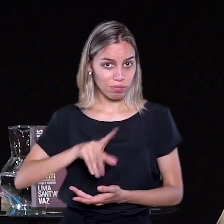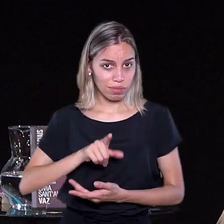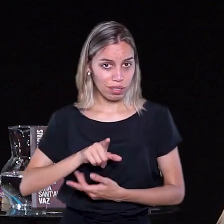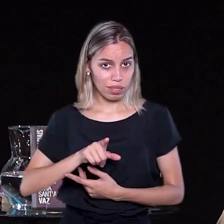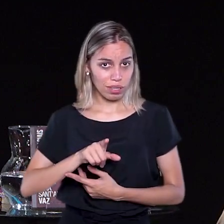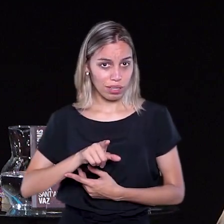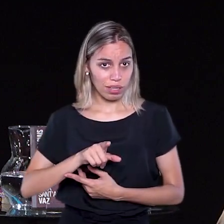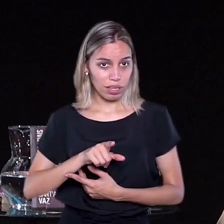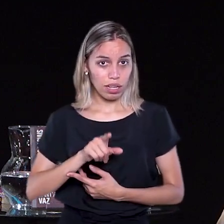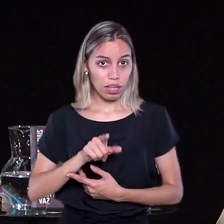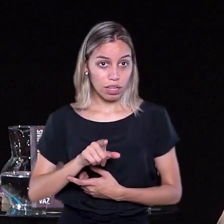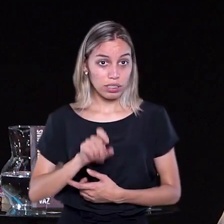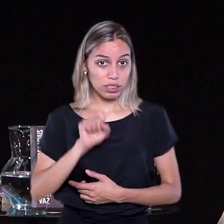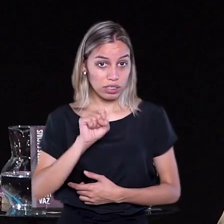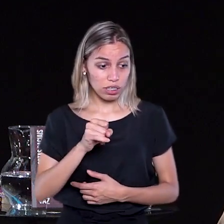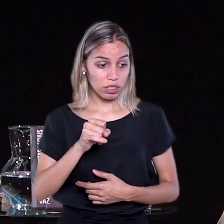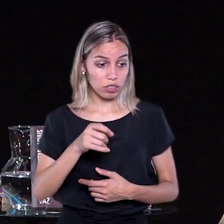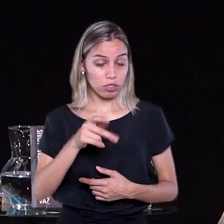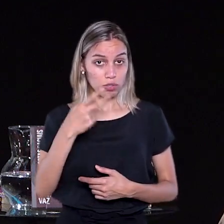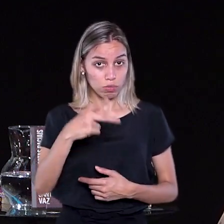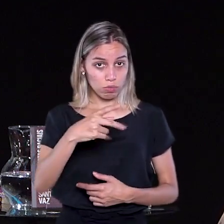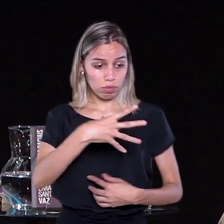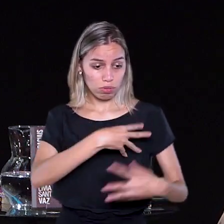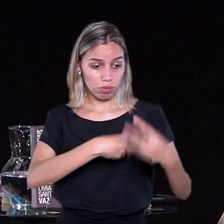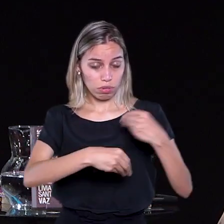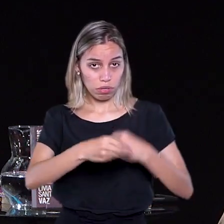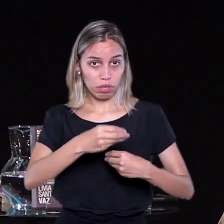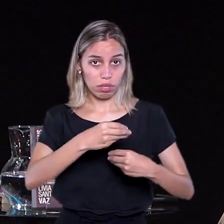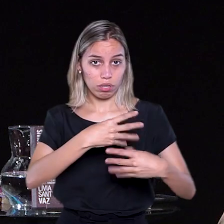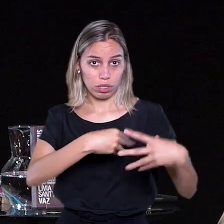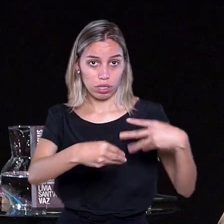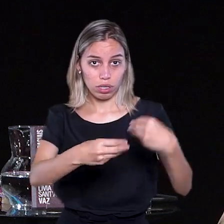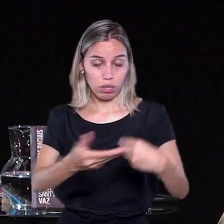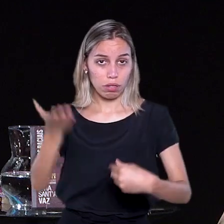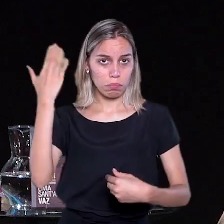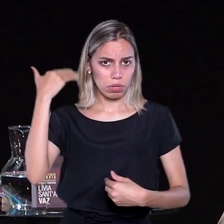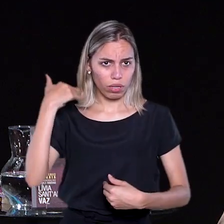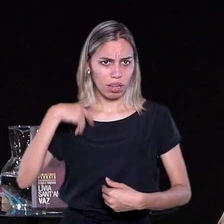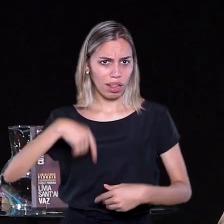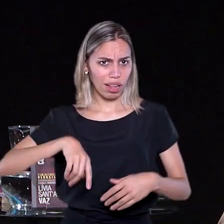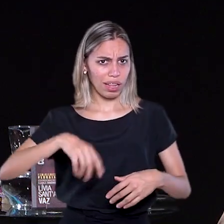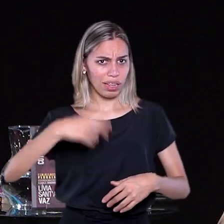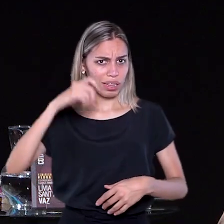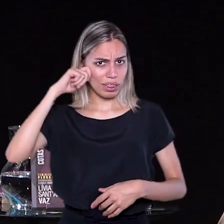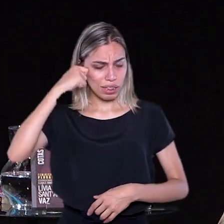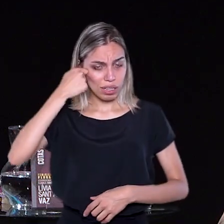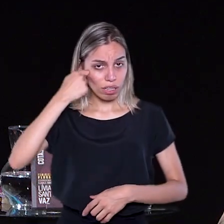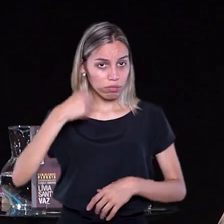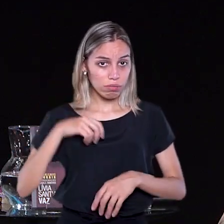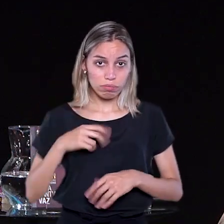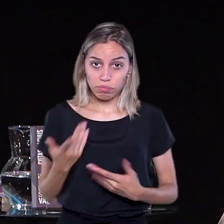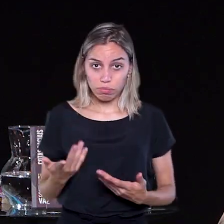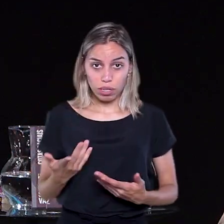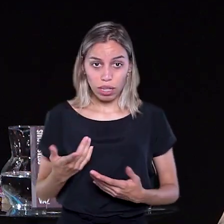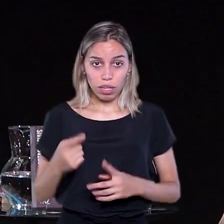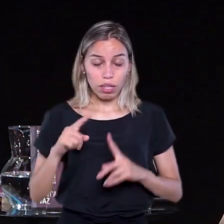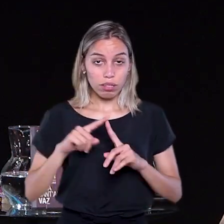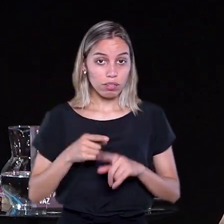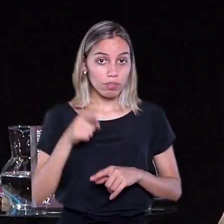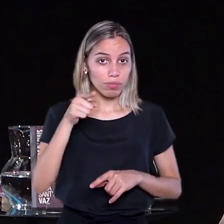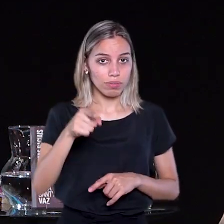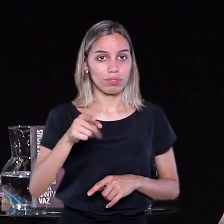ou seu suposto ascendente negro, não vai baixar aqui para assumir o cargo, assumir a função, assumir a vaga, é você que vai assumir.